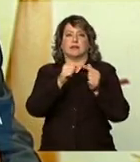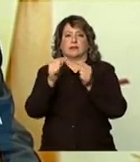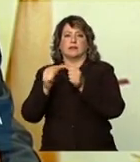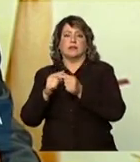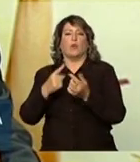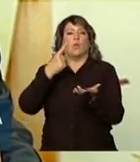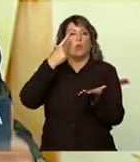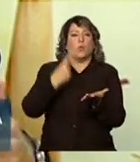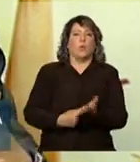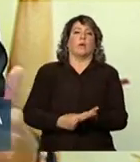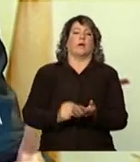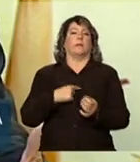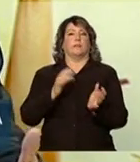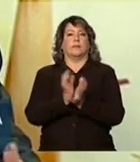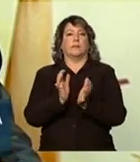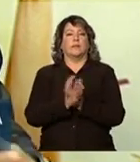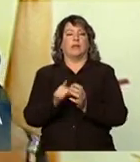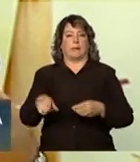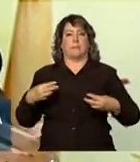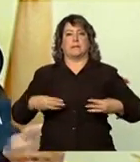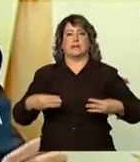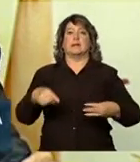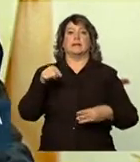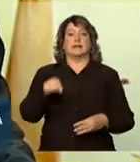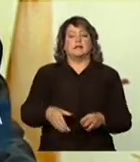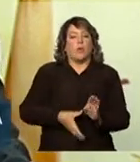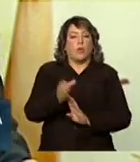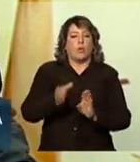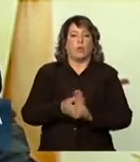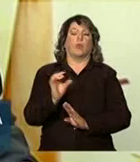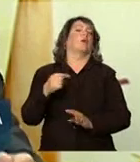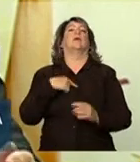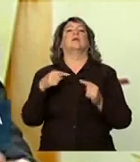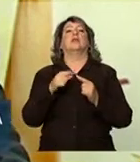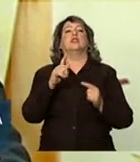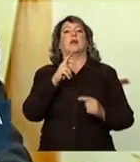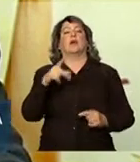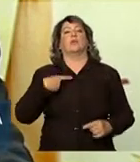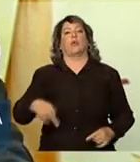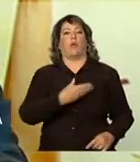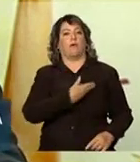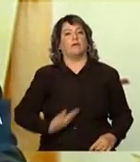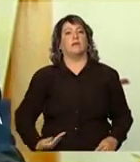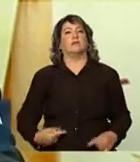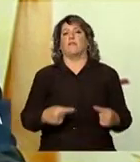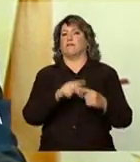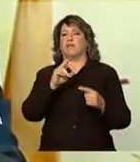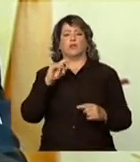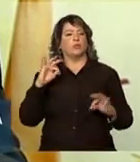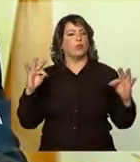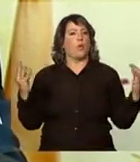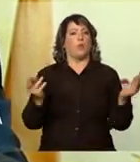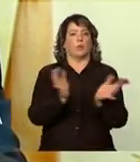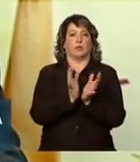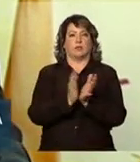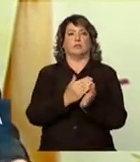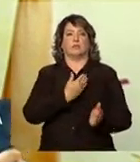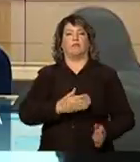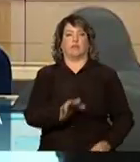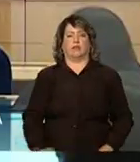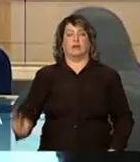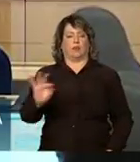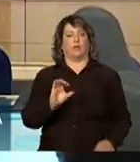o cumprimento, por parte do Ministério, dessa orientação, que é uma orientação geral de governo e que vale para toda a administração pública federal.